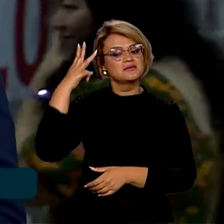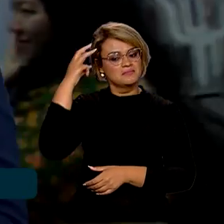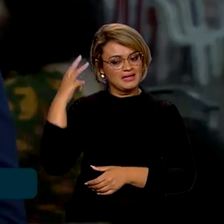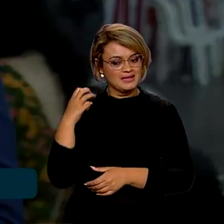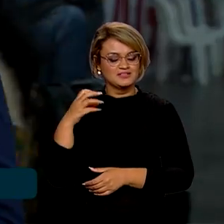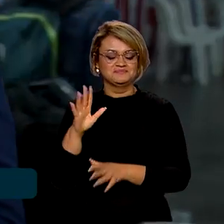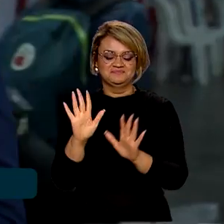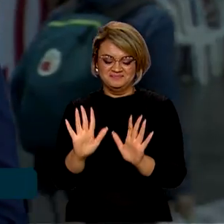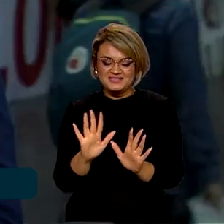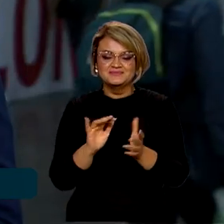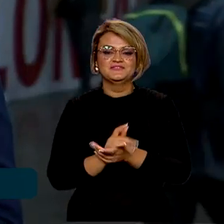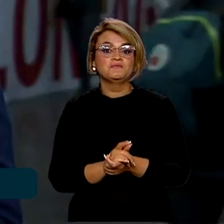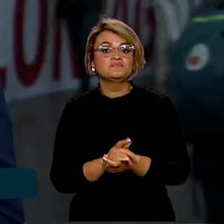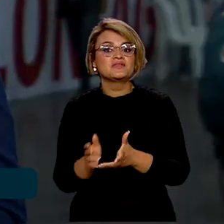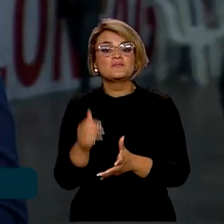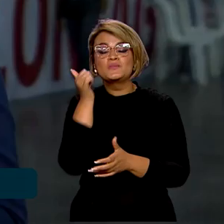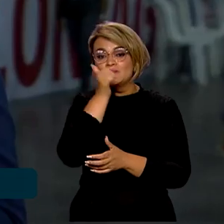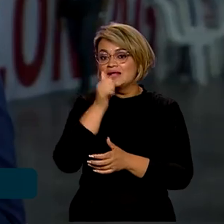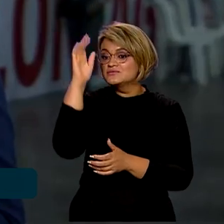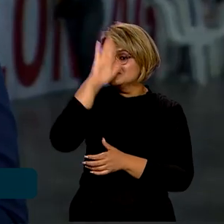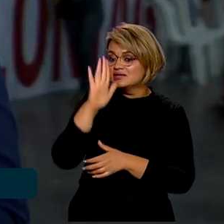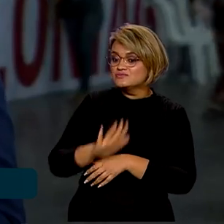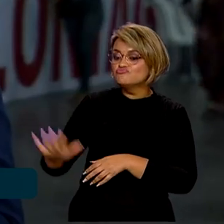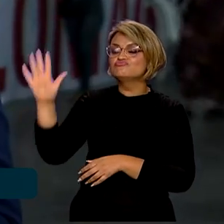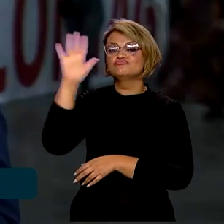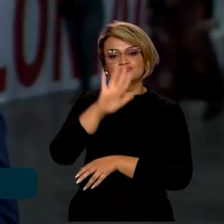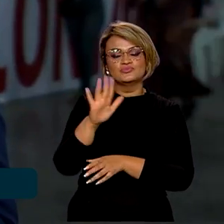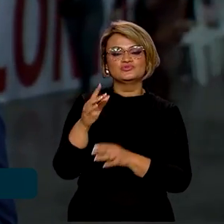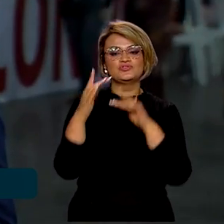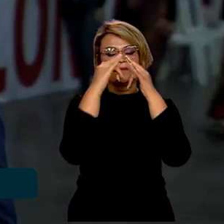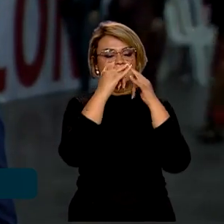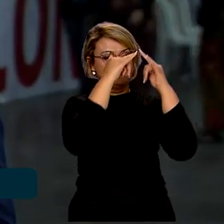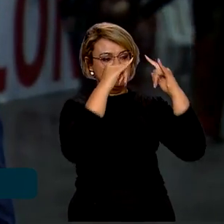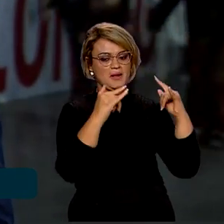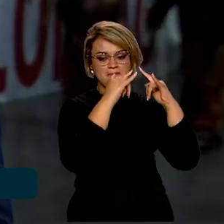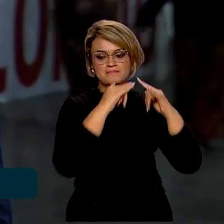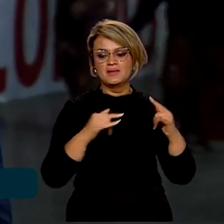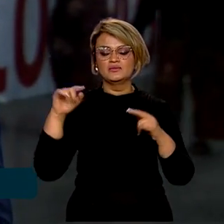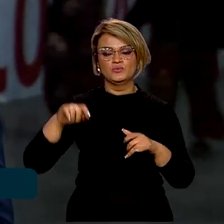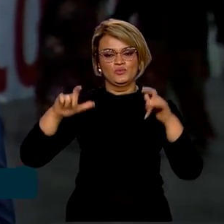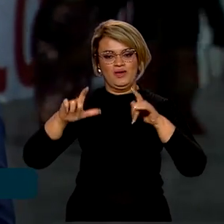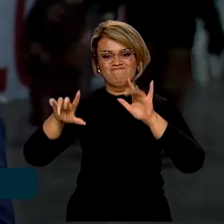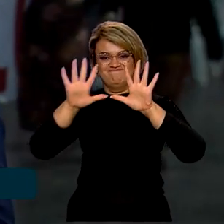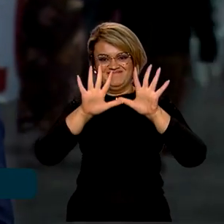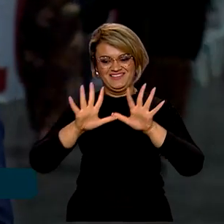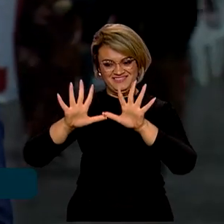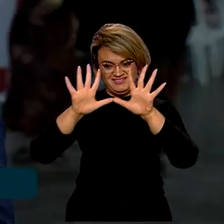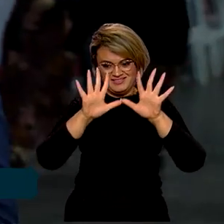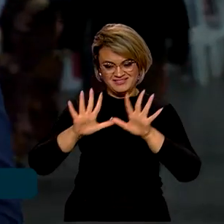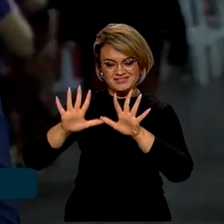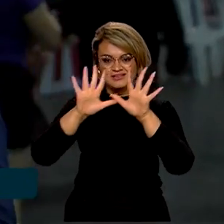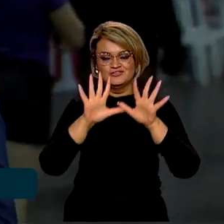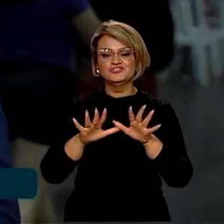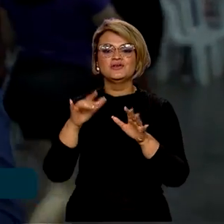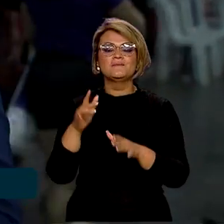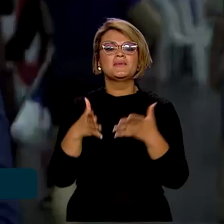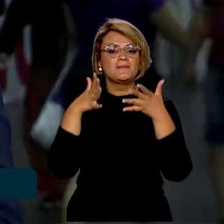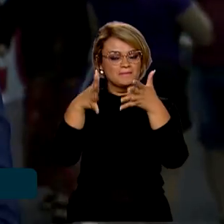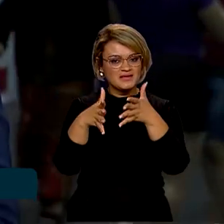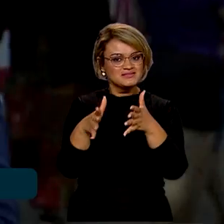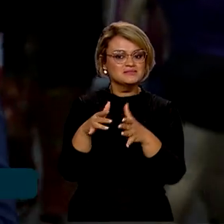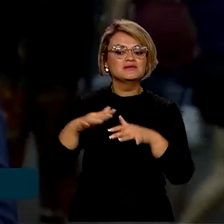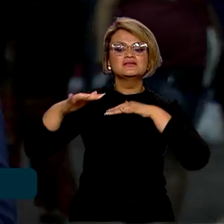continuando. Mulheres de todo o país já estão acampadas aqui no Parque da Cidade para participar da Marcha